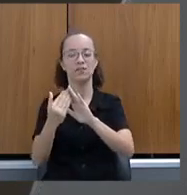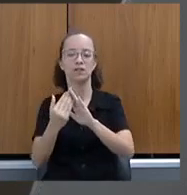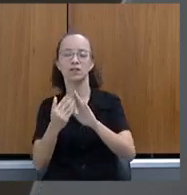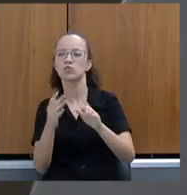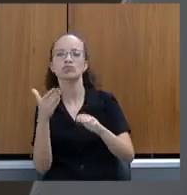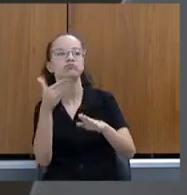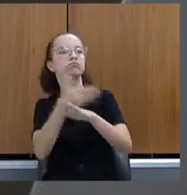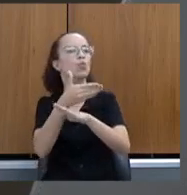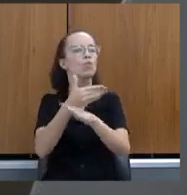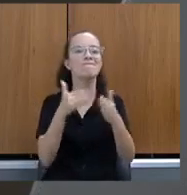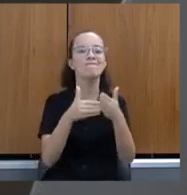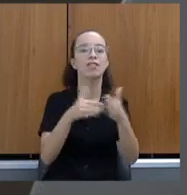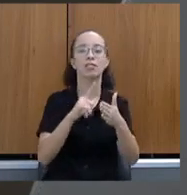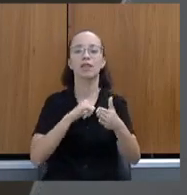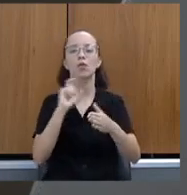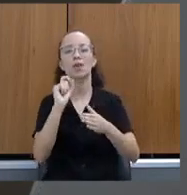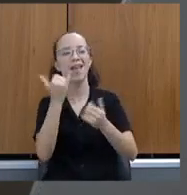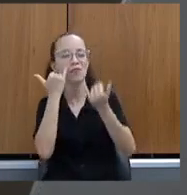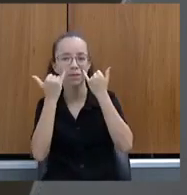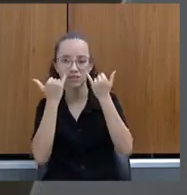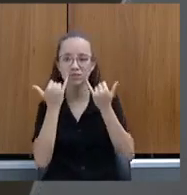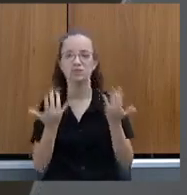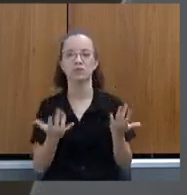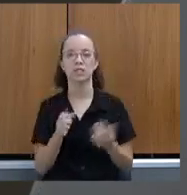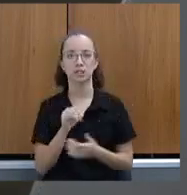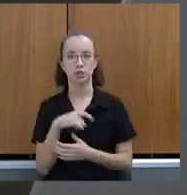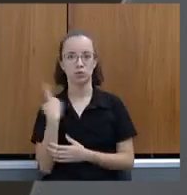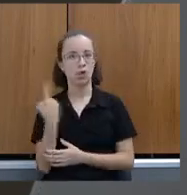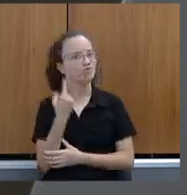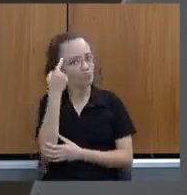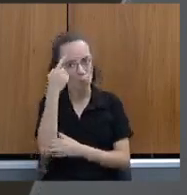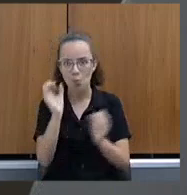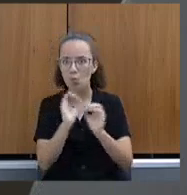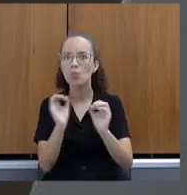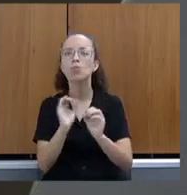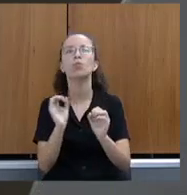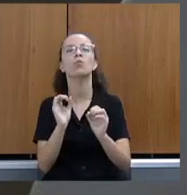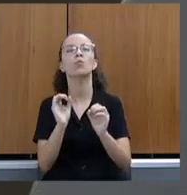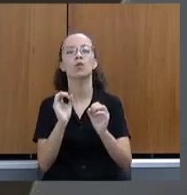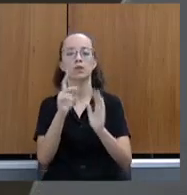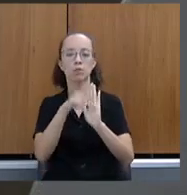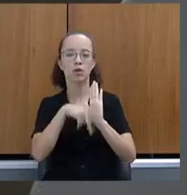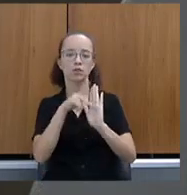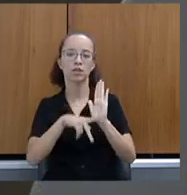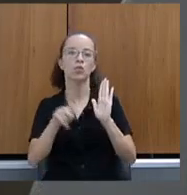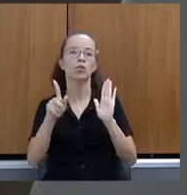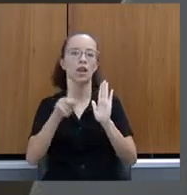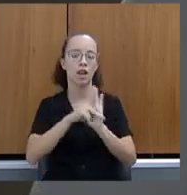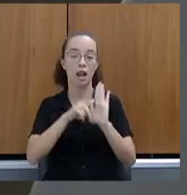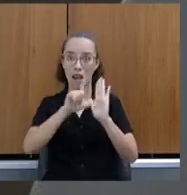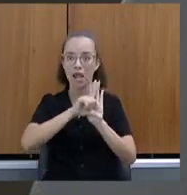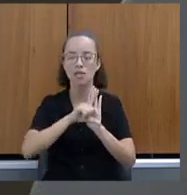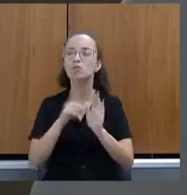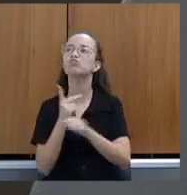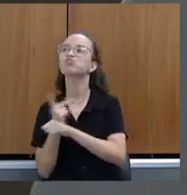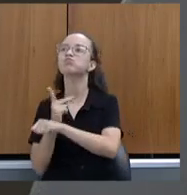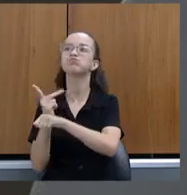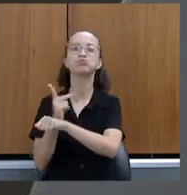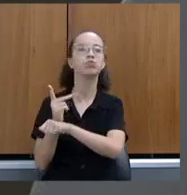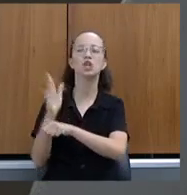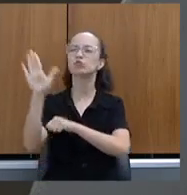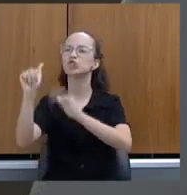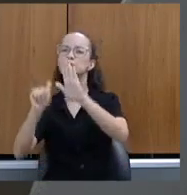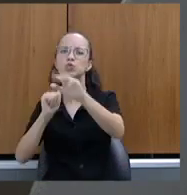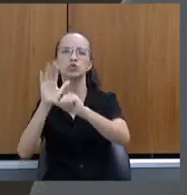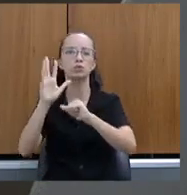às vezes sem acesso a informação né se nós vamos pensar Leal de branco os projetos de leis buscando esse povo de uma forma